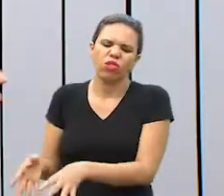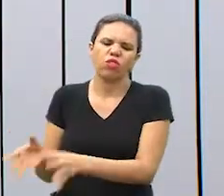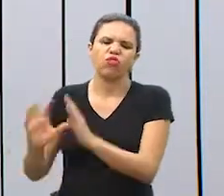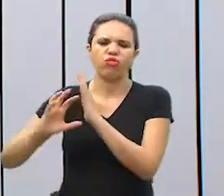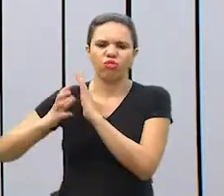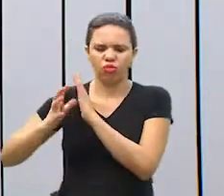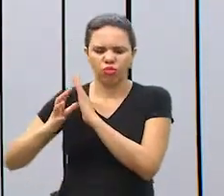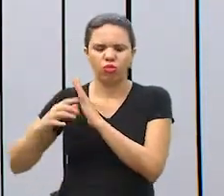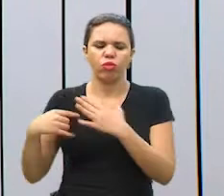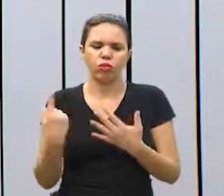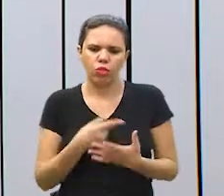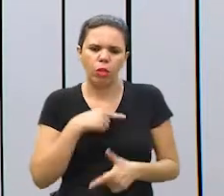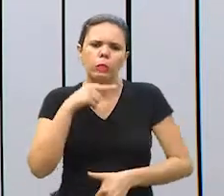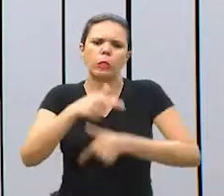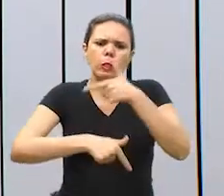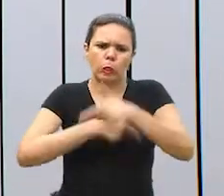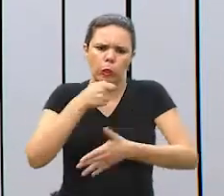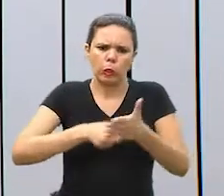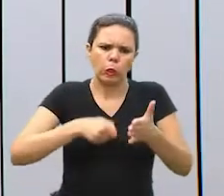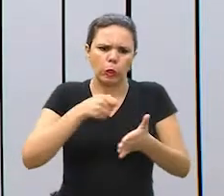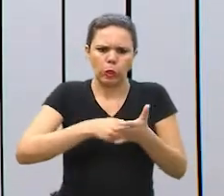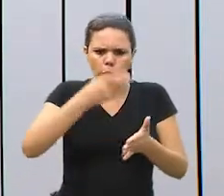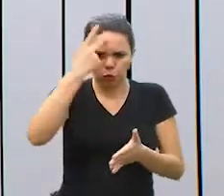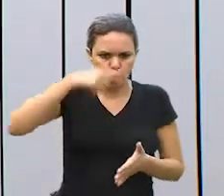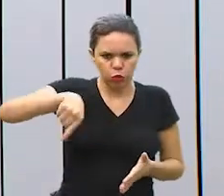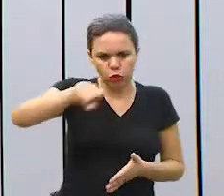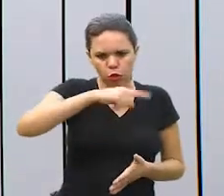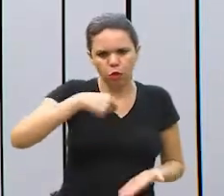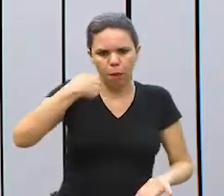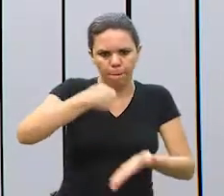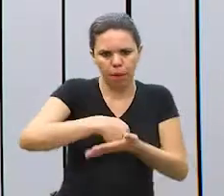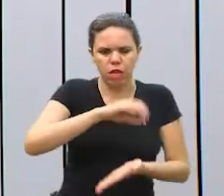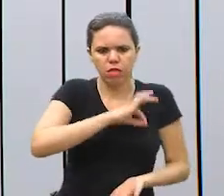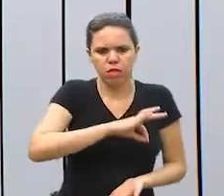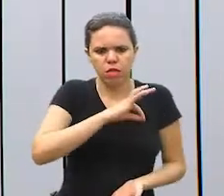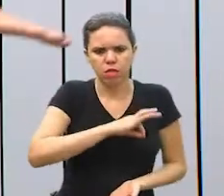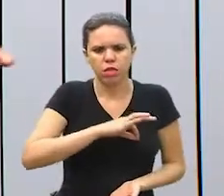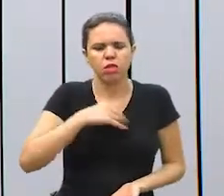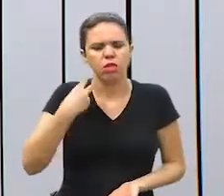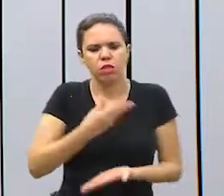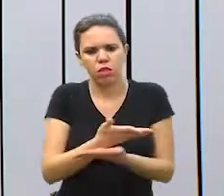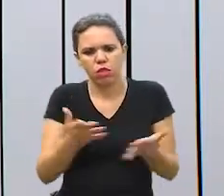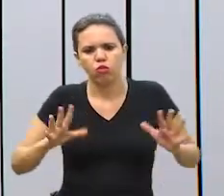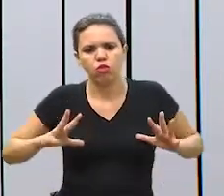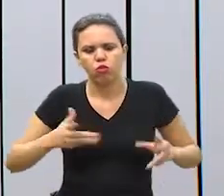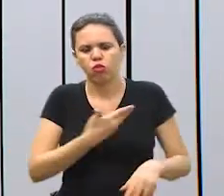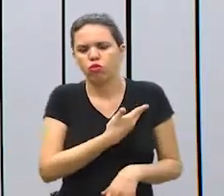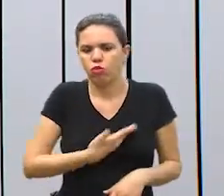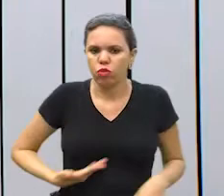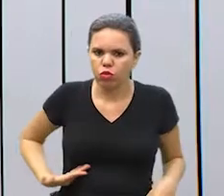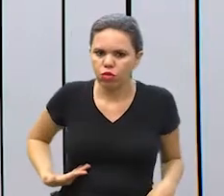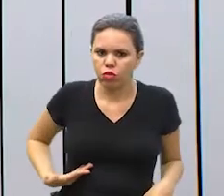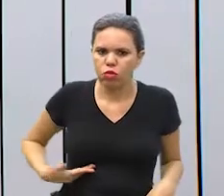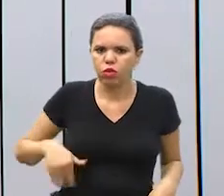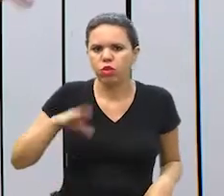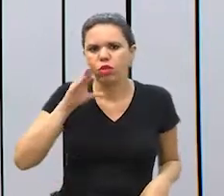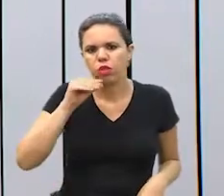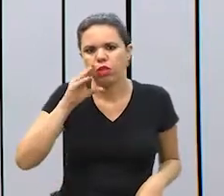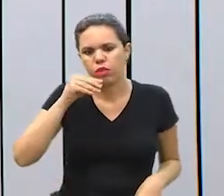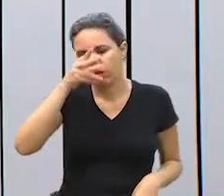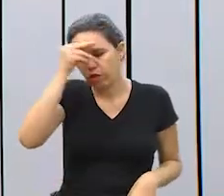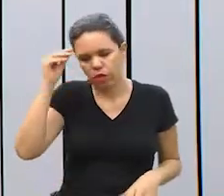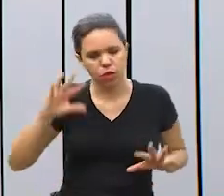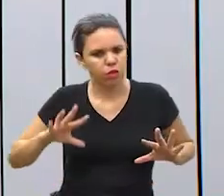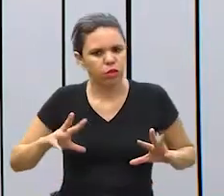de lado e trabalhar por aqueles que pagam o nosso salário. Primeira coisa que os governantes e todo o funcionalismo